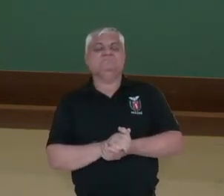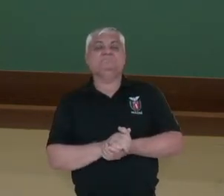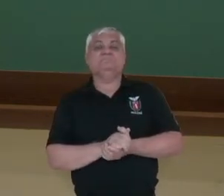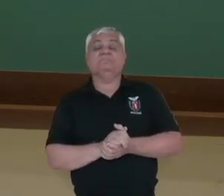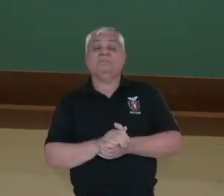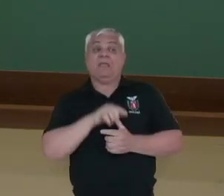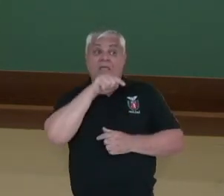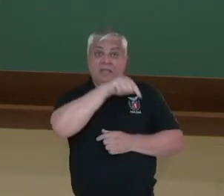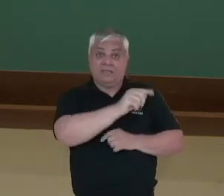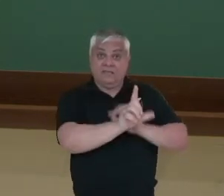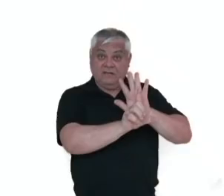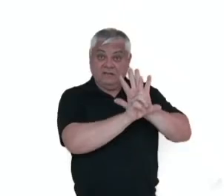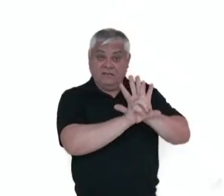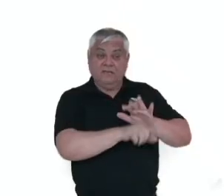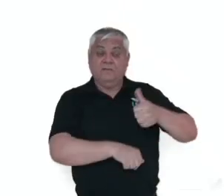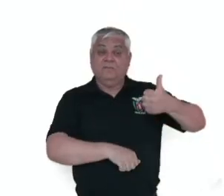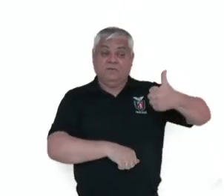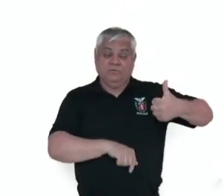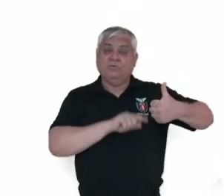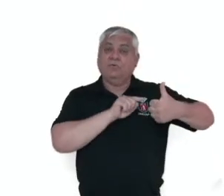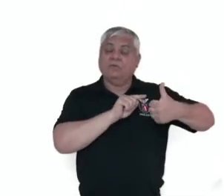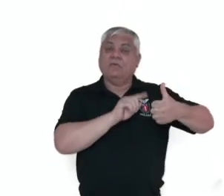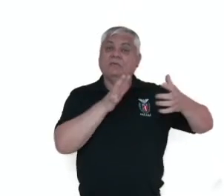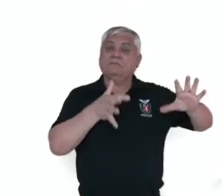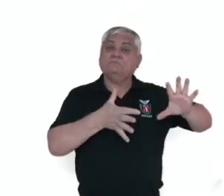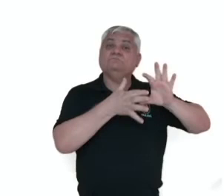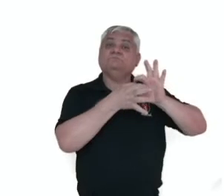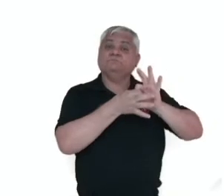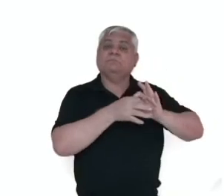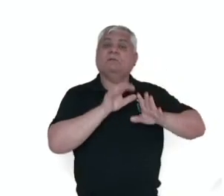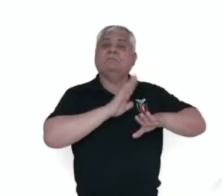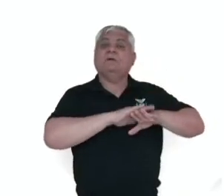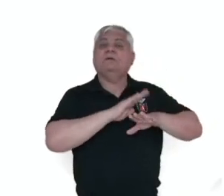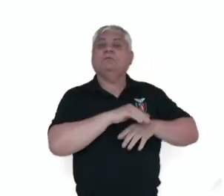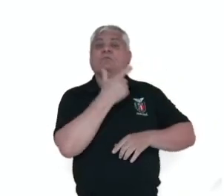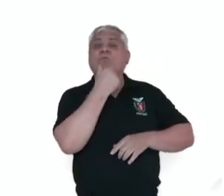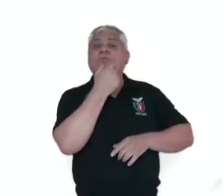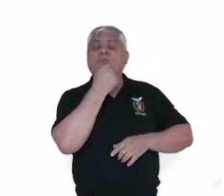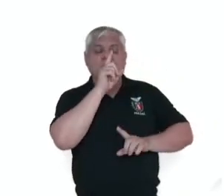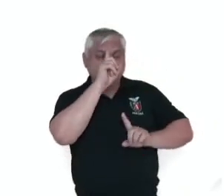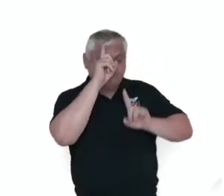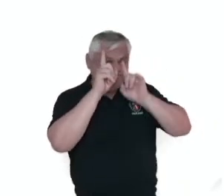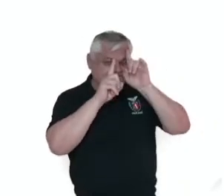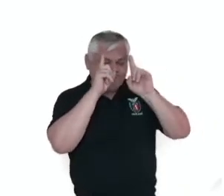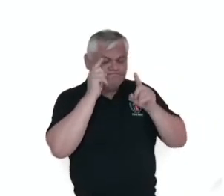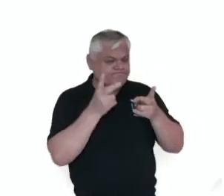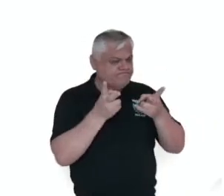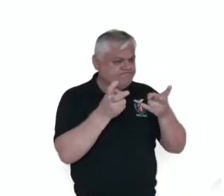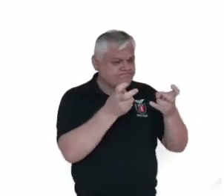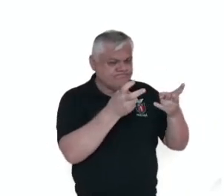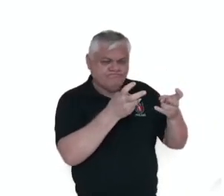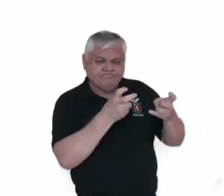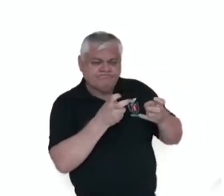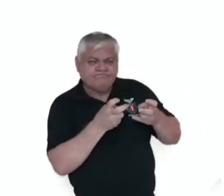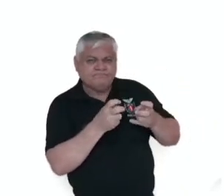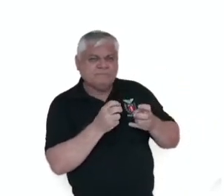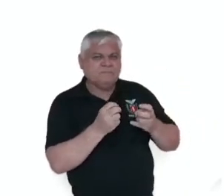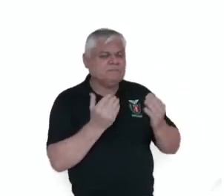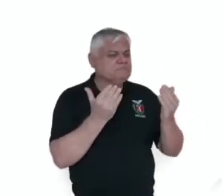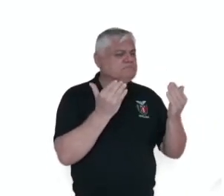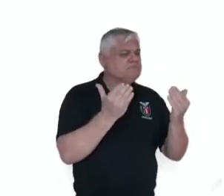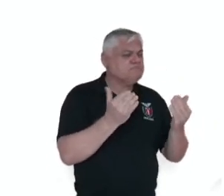leis positivas são aquelas engendradas pelo homem, a partir da observação criteriosa